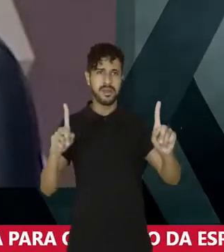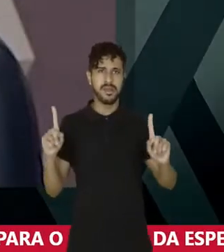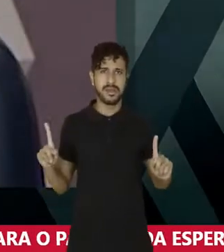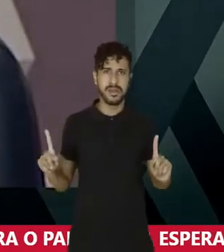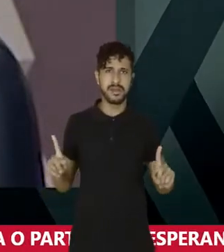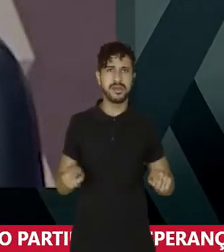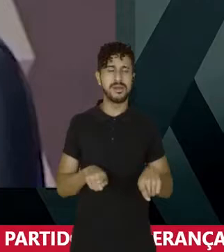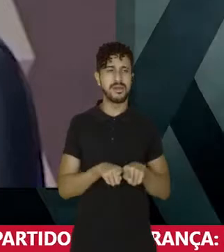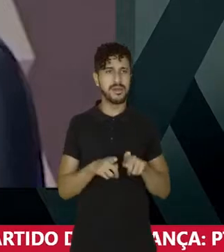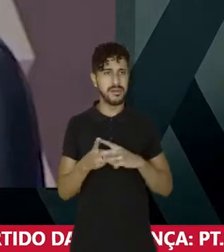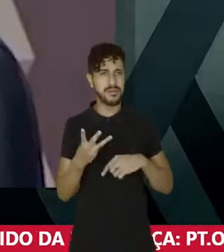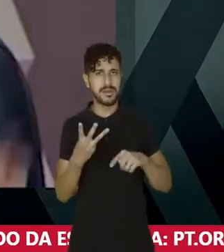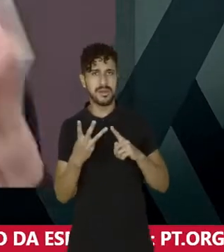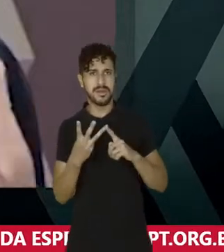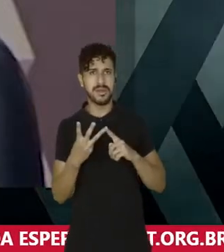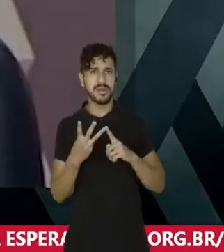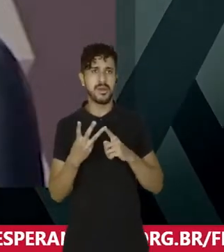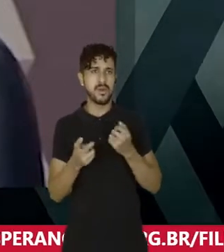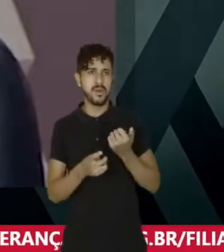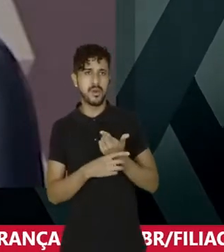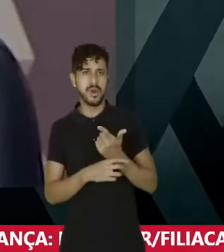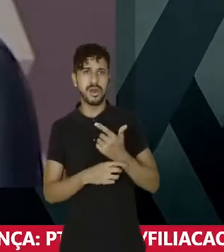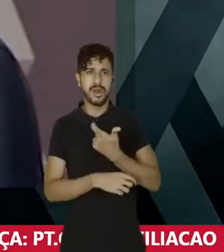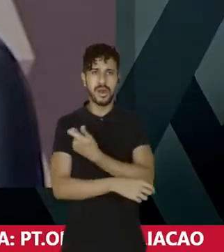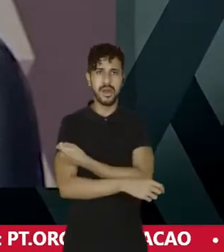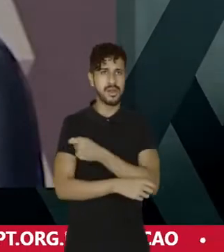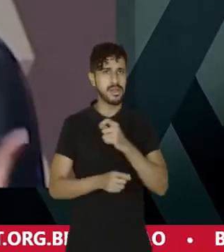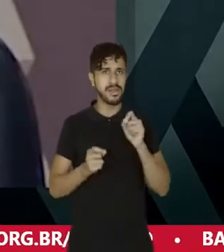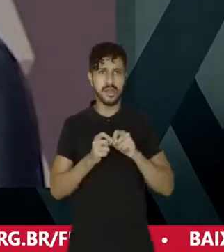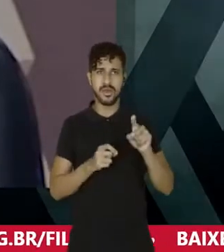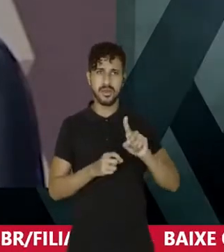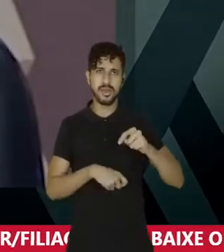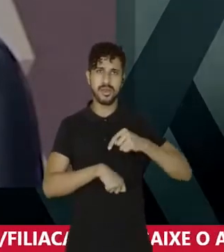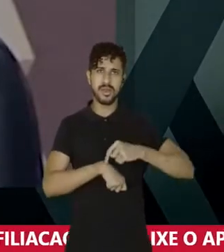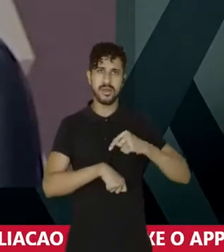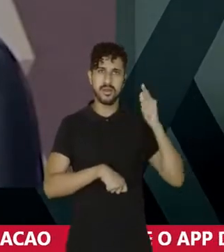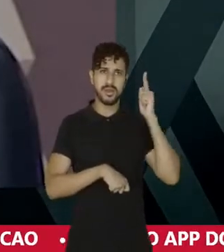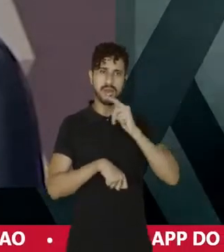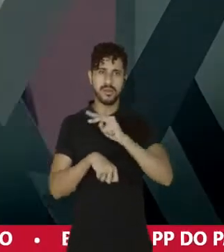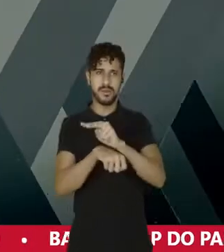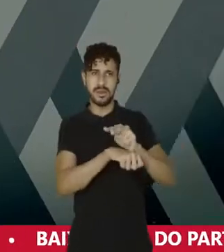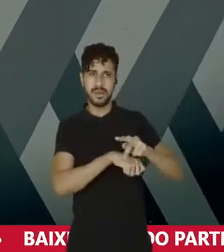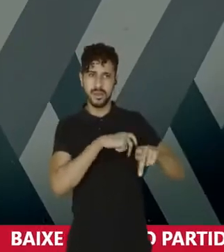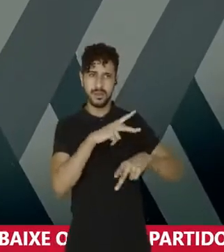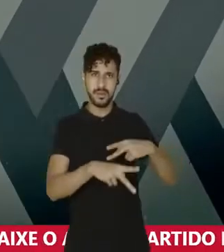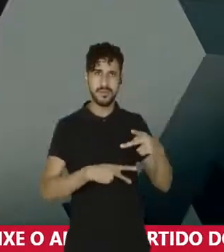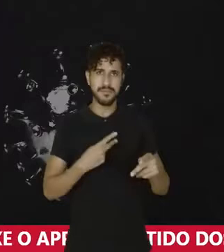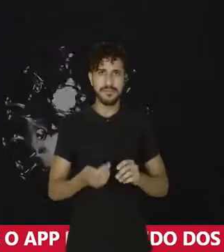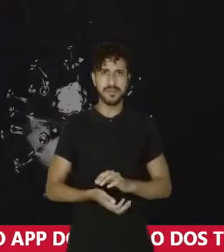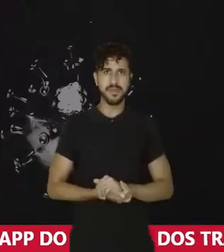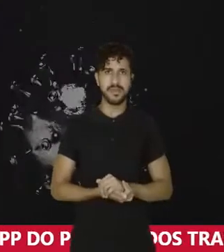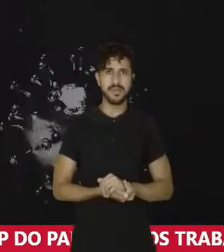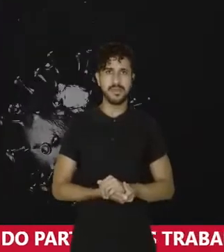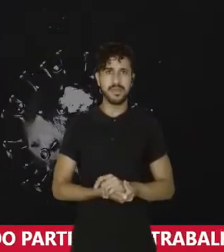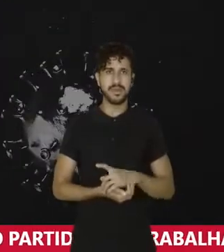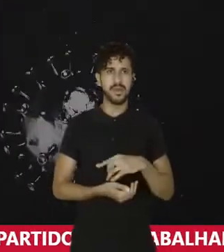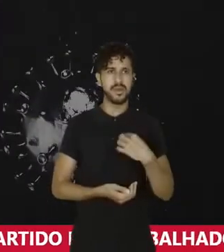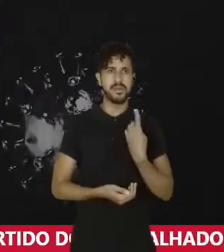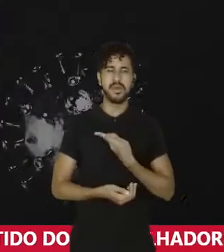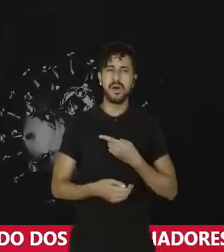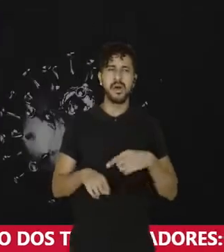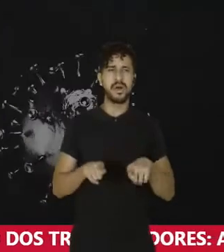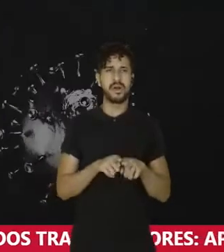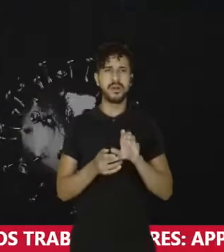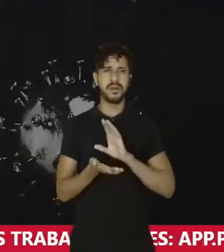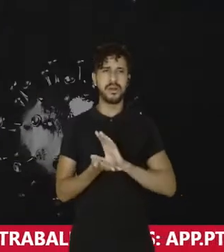social e suservice para conta de vacinas que não foi feito em tempo para proteger a nossa população de Hashirama também